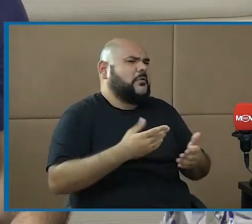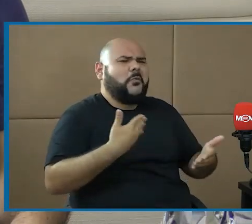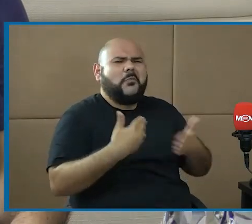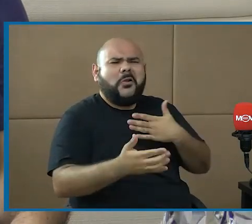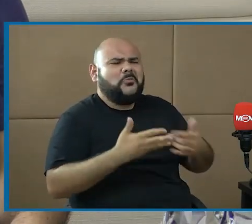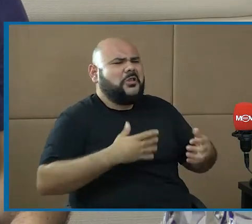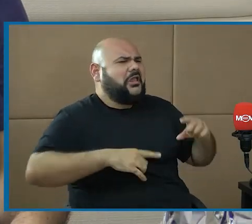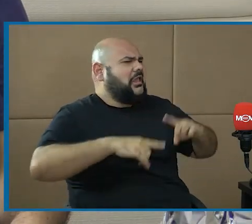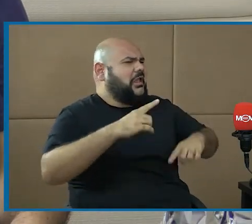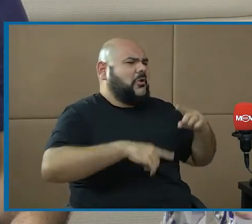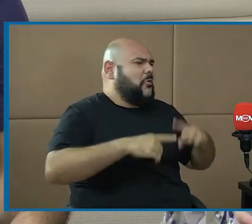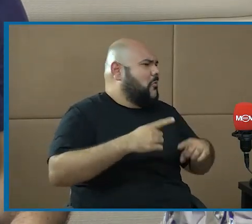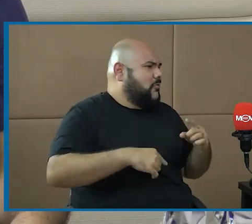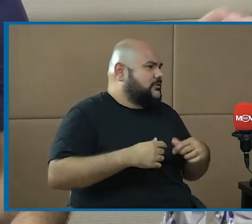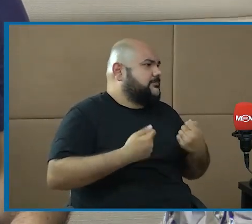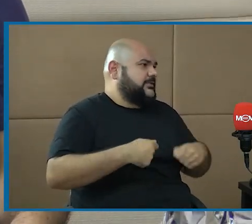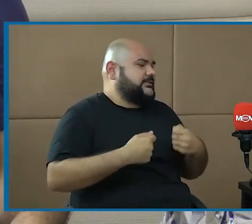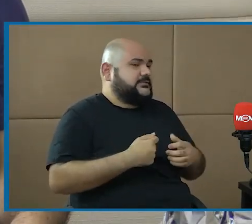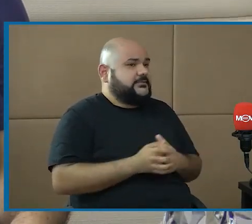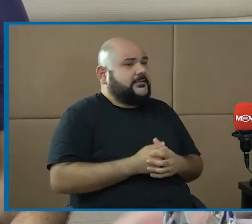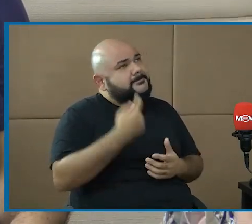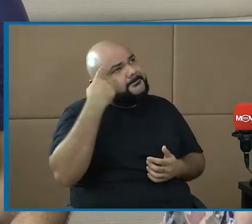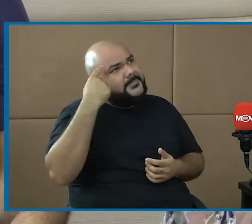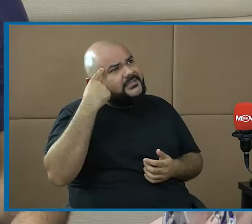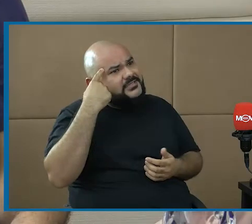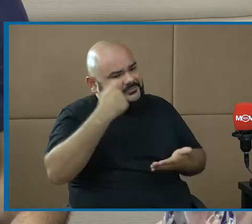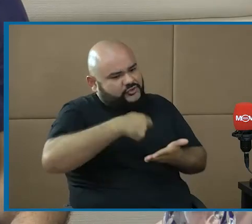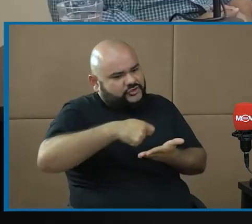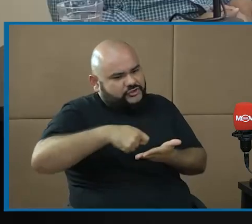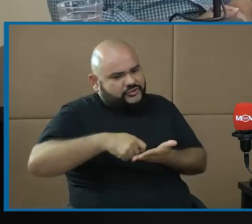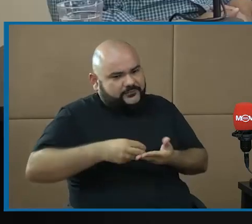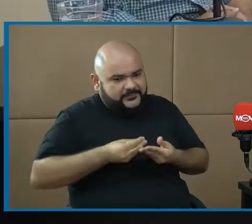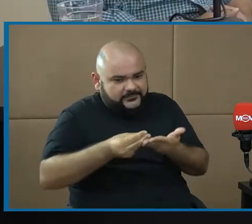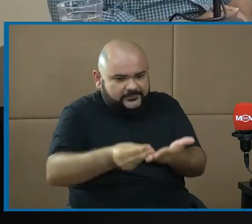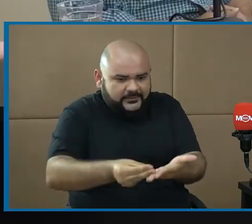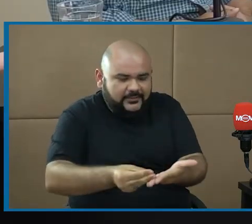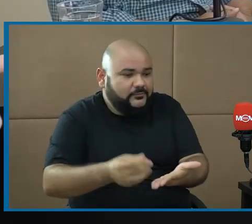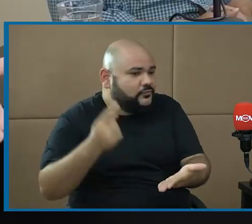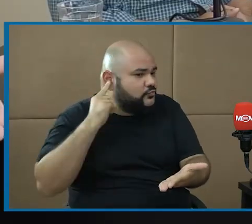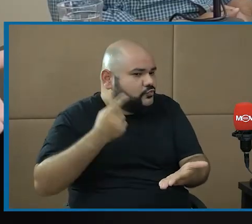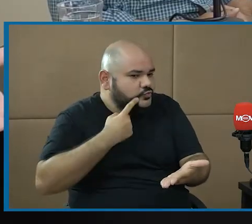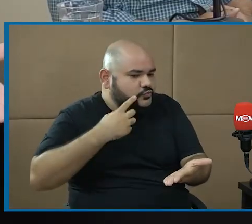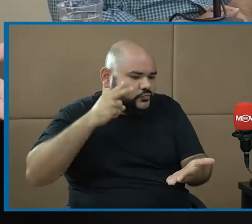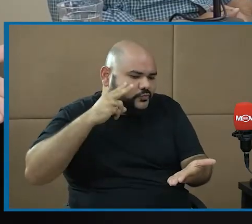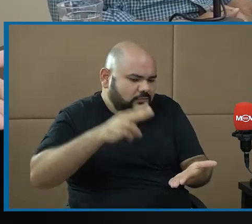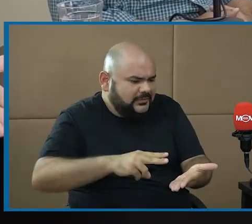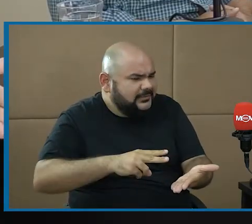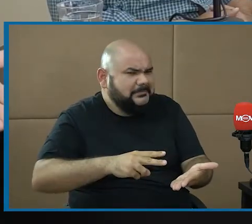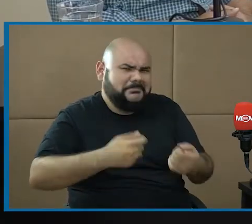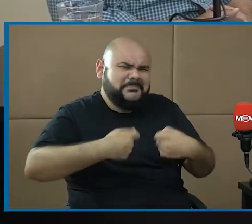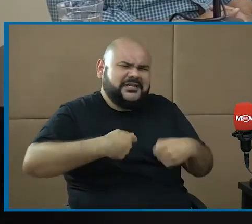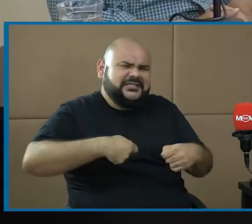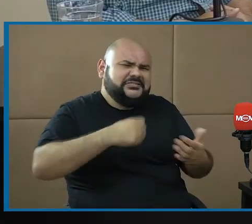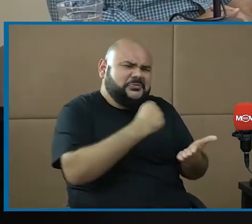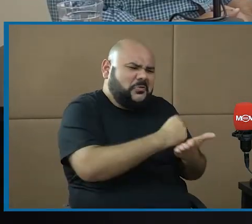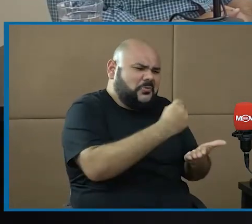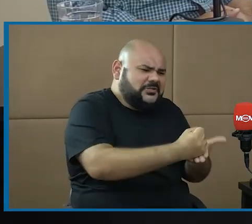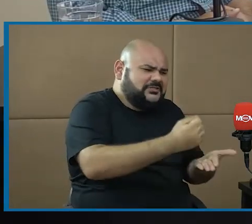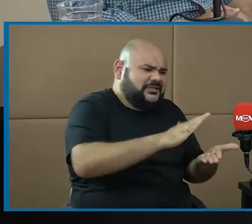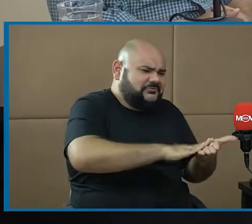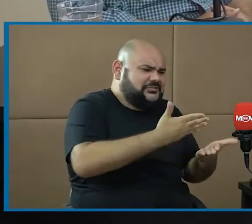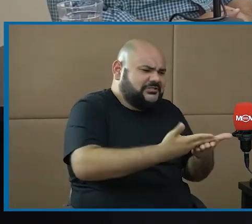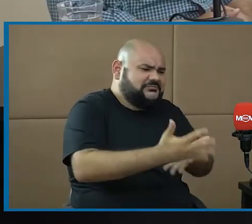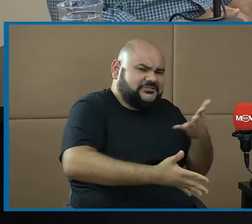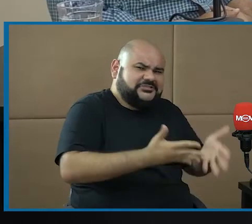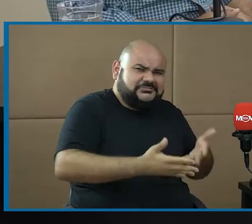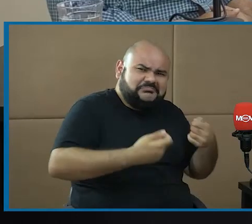se eu não escrever, será que ele não entende? Se eu entregar para ele escrito, será que ele não entende? Eu preciso contratar um intérprete mesmo? Entendeu? Então as pessoas veem